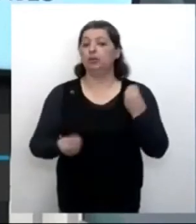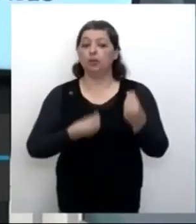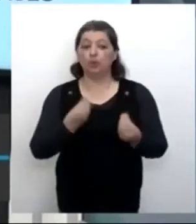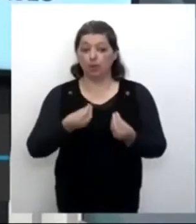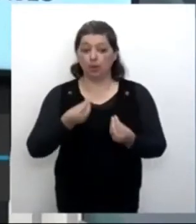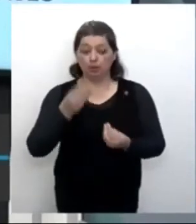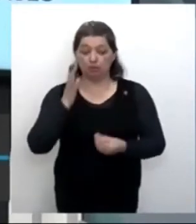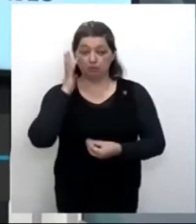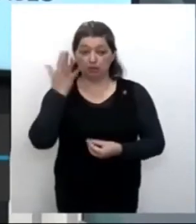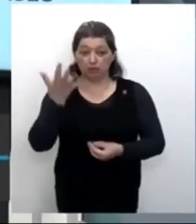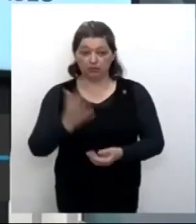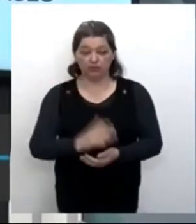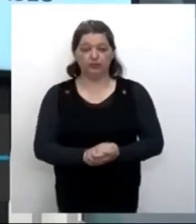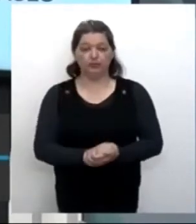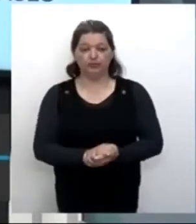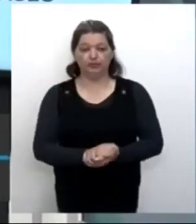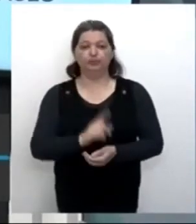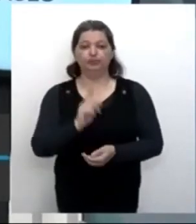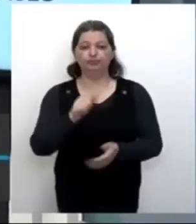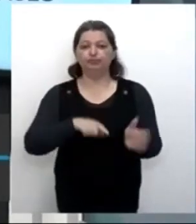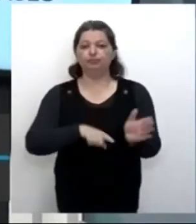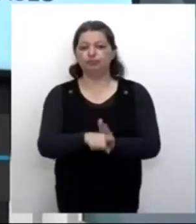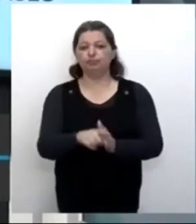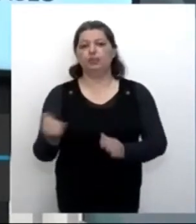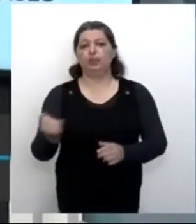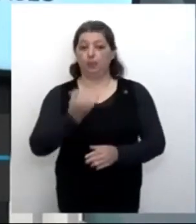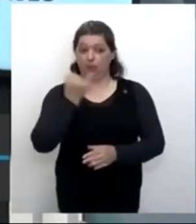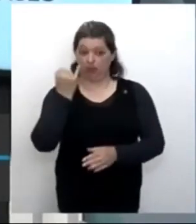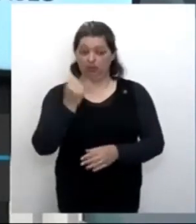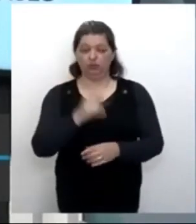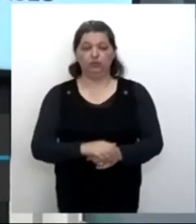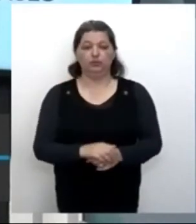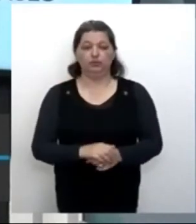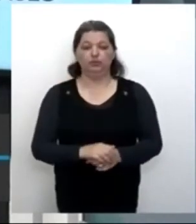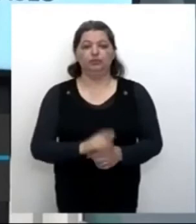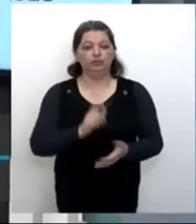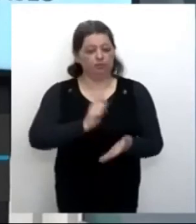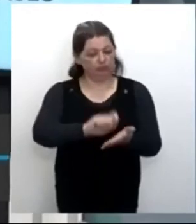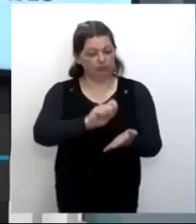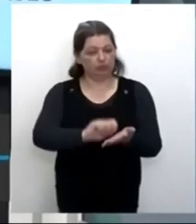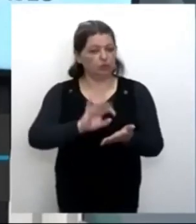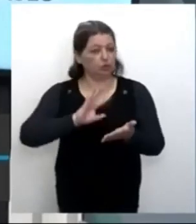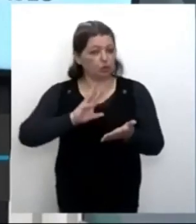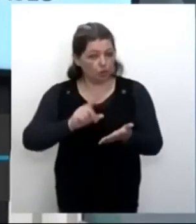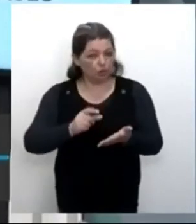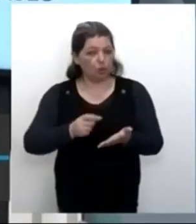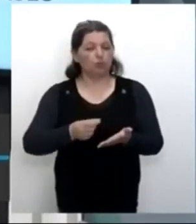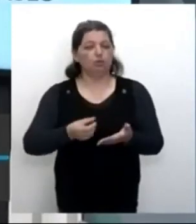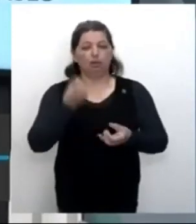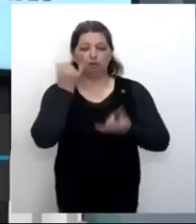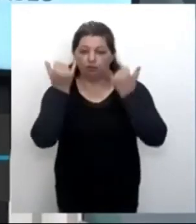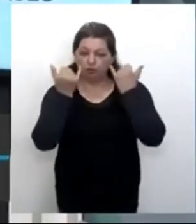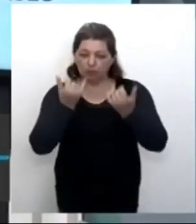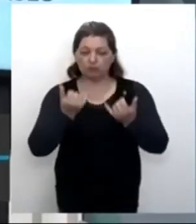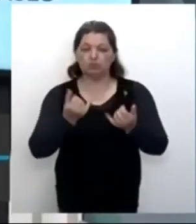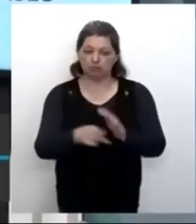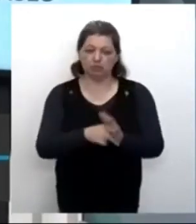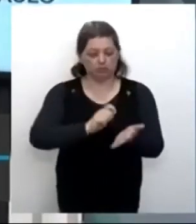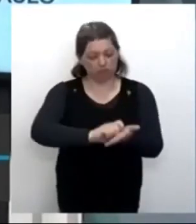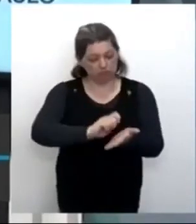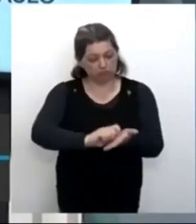feita, né? A questão muito importante, nossos alunos, anotar os dados do exercício, tá? Anote os